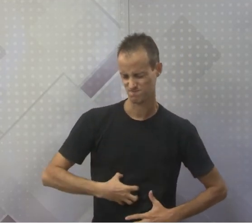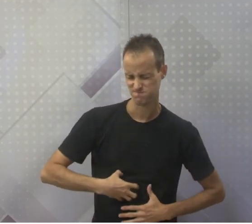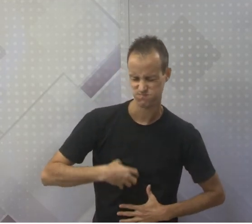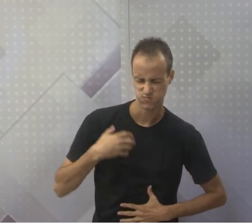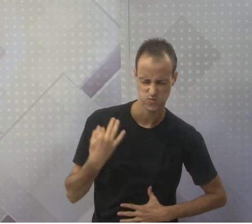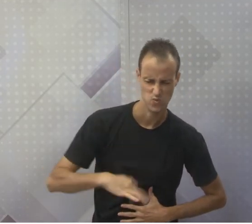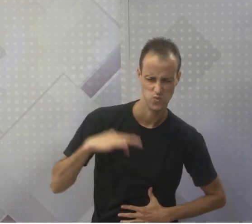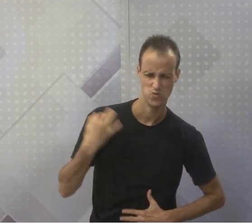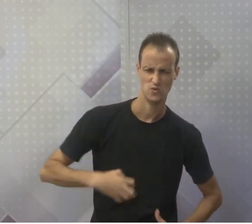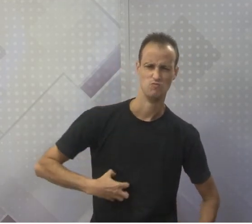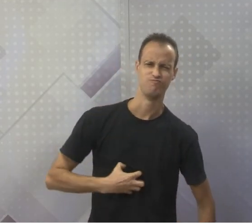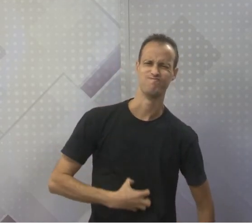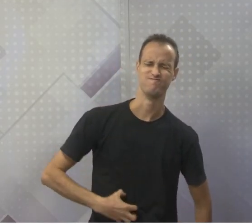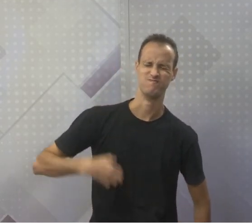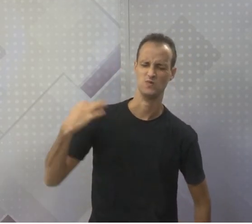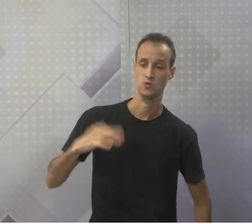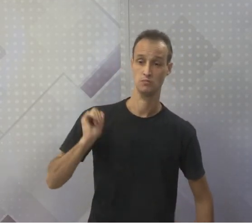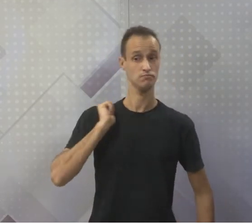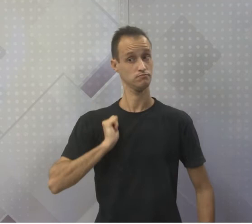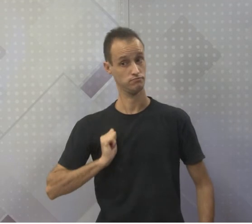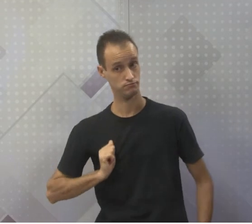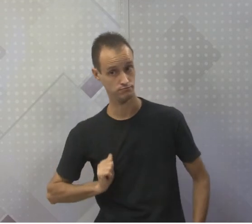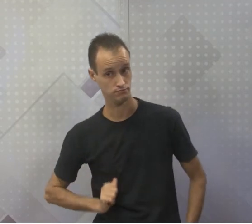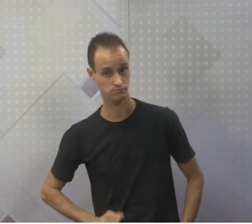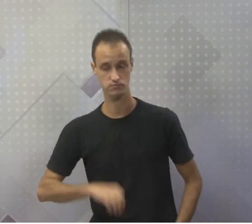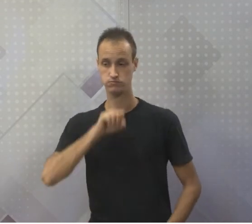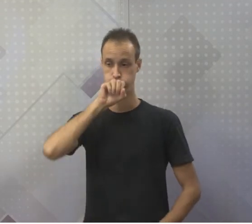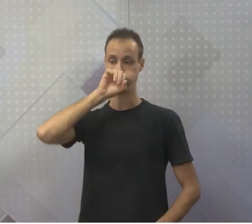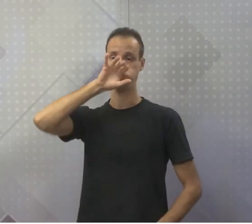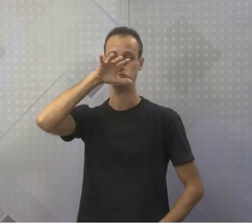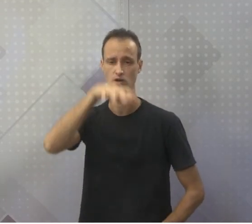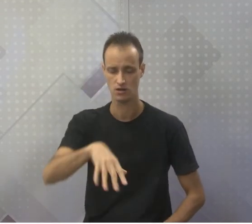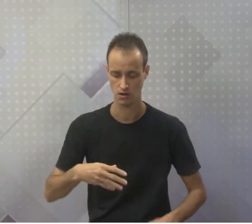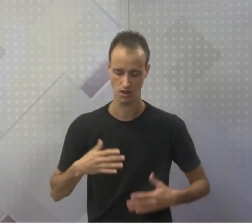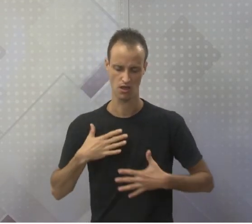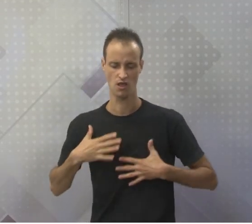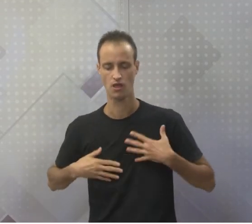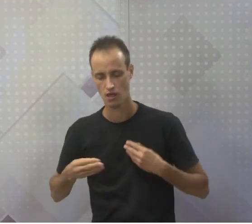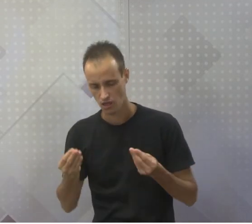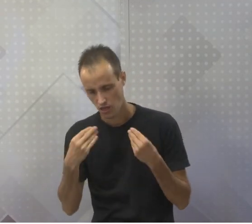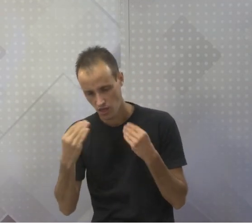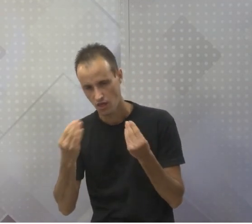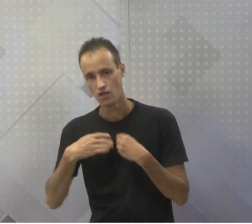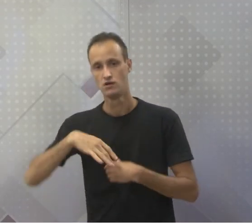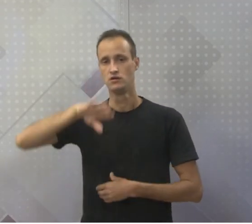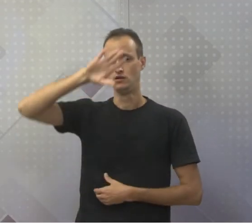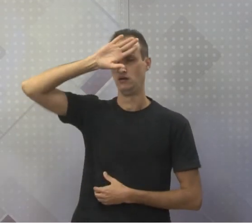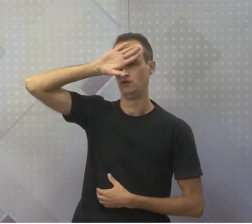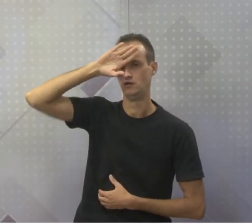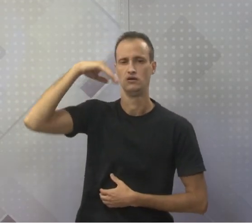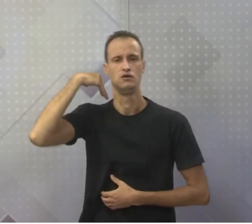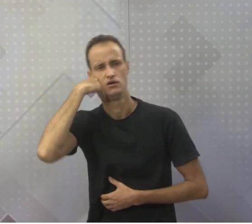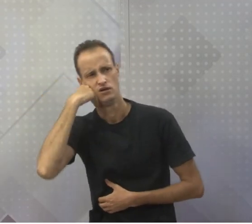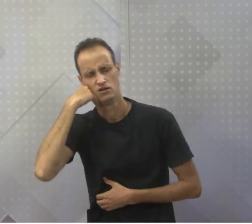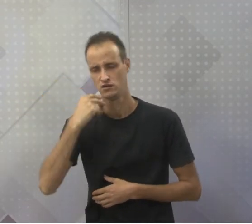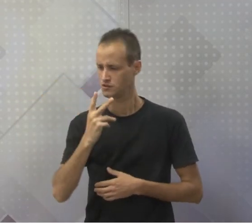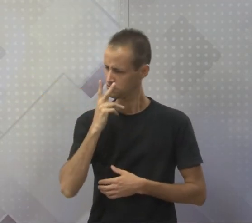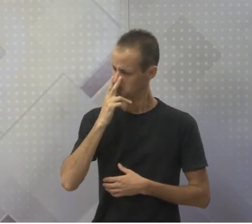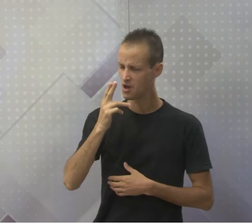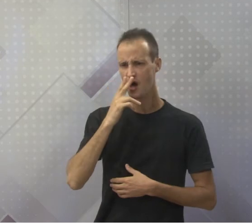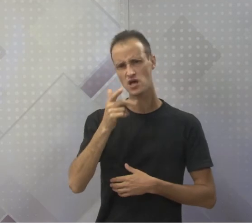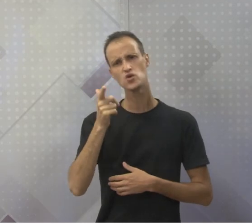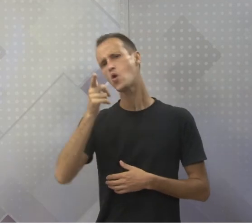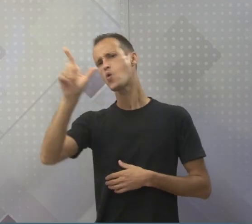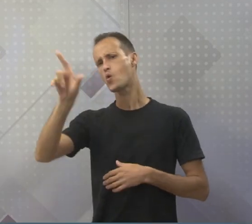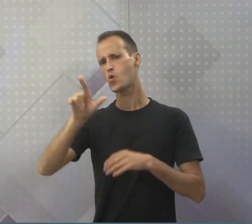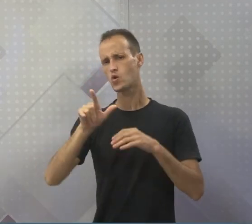dor na barriga, diarreia, vômitos, moleza no corpo, febre, ou parece com outros sintomas que a gente